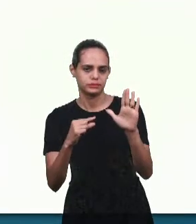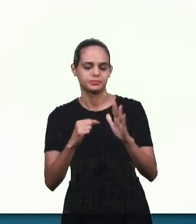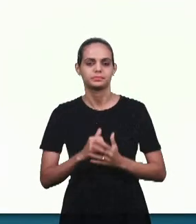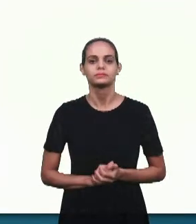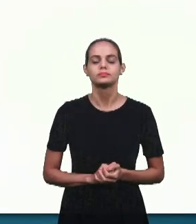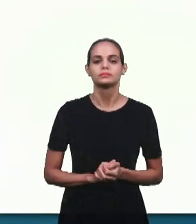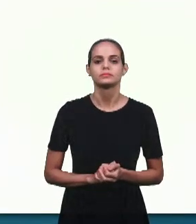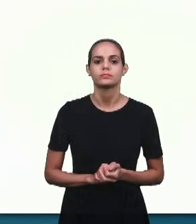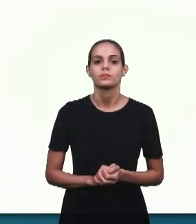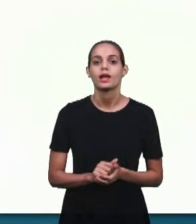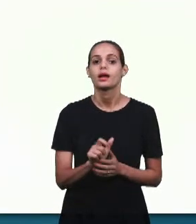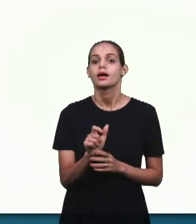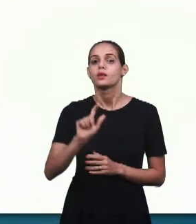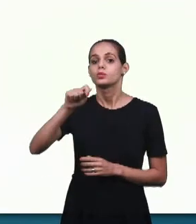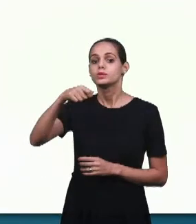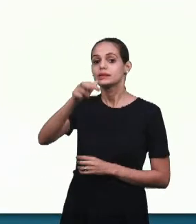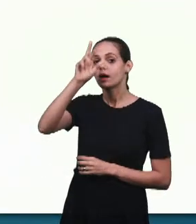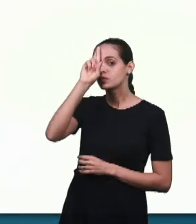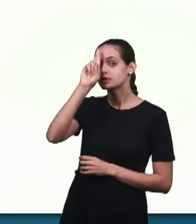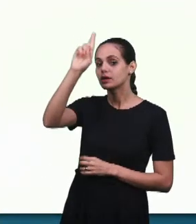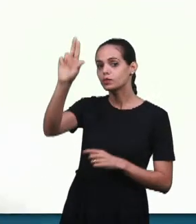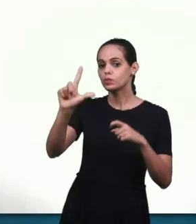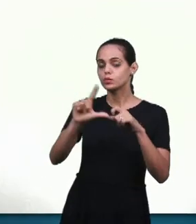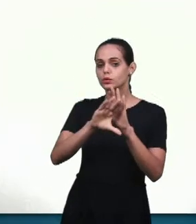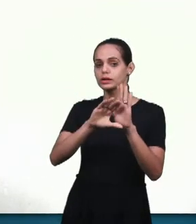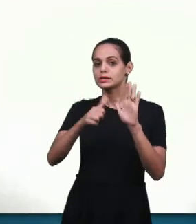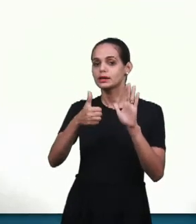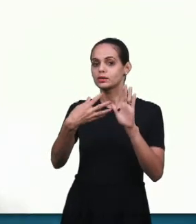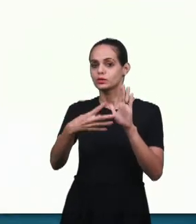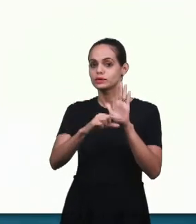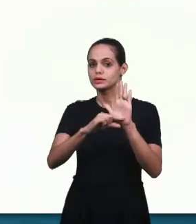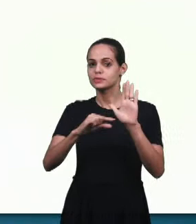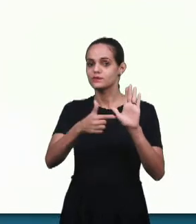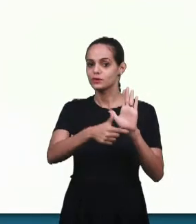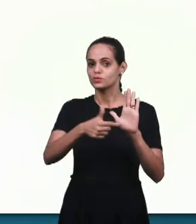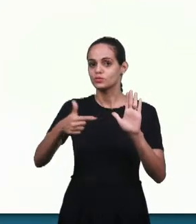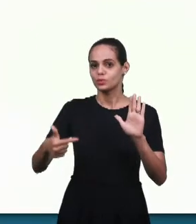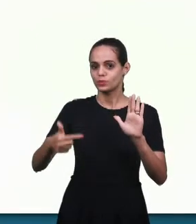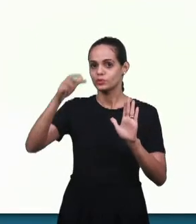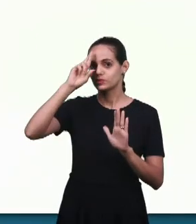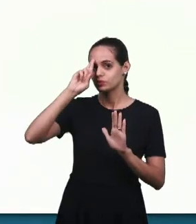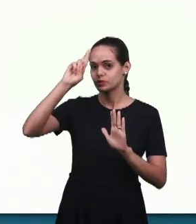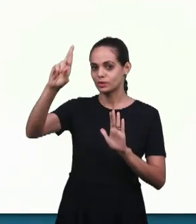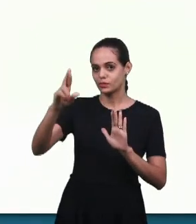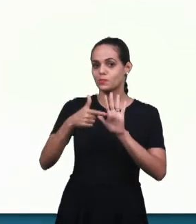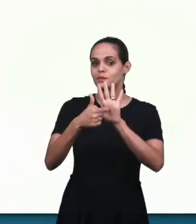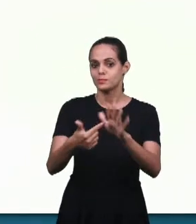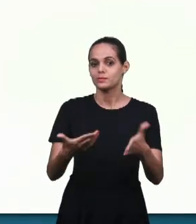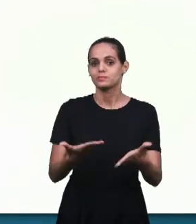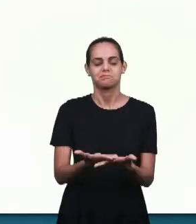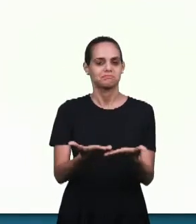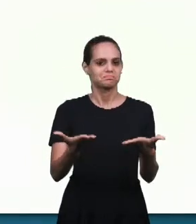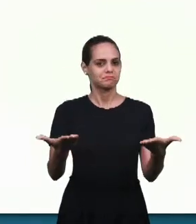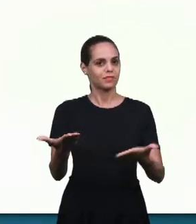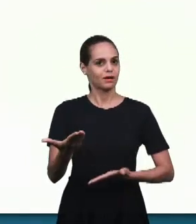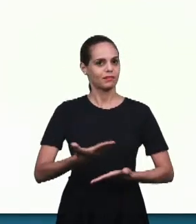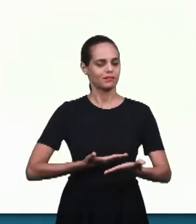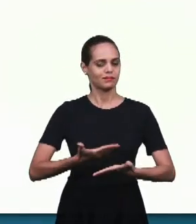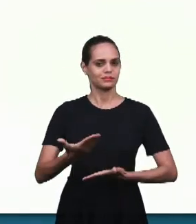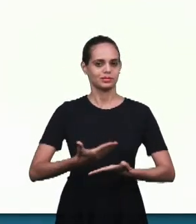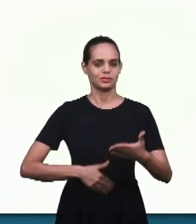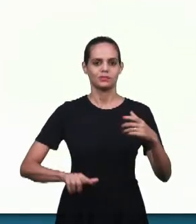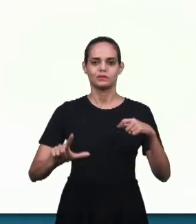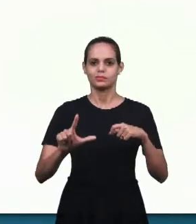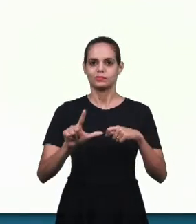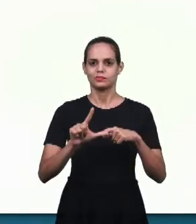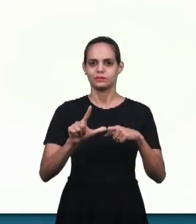Senhor em Lucas 14, 22, e a referência o Senhor ao servo está em Lucas 14, verso 24.